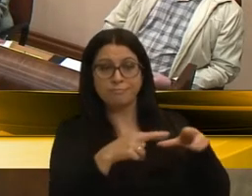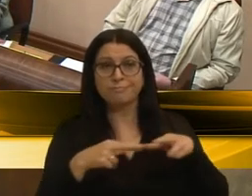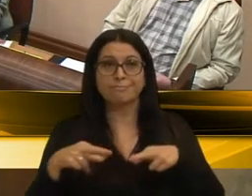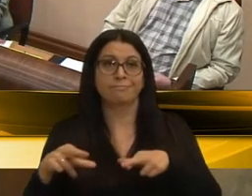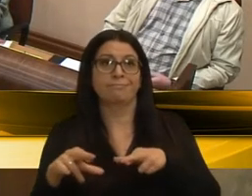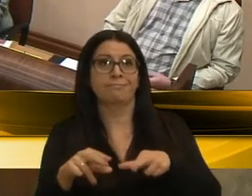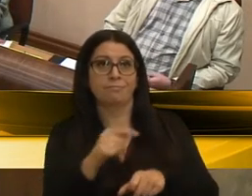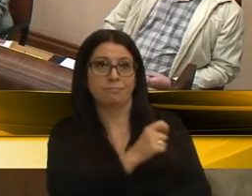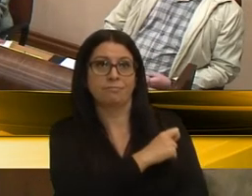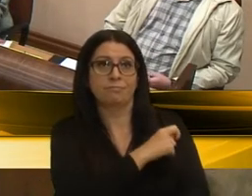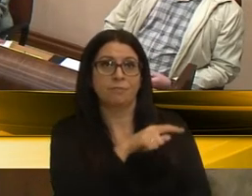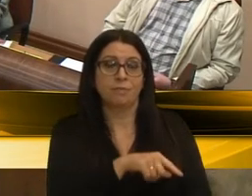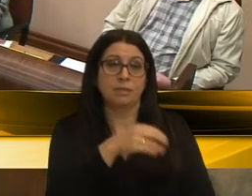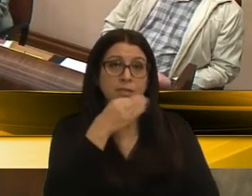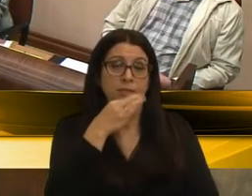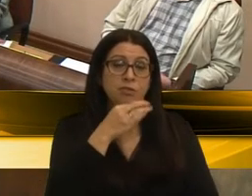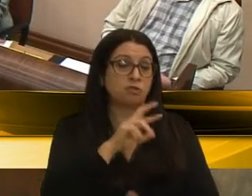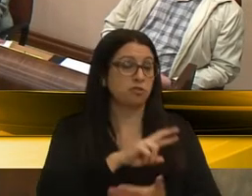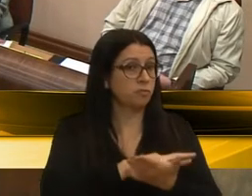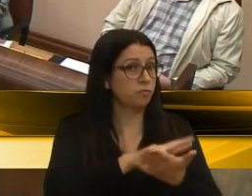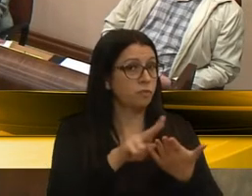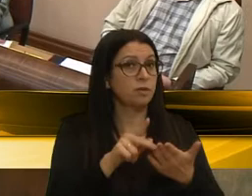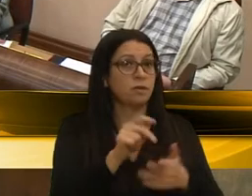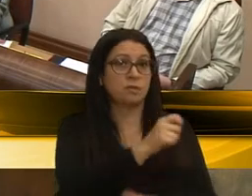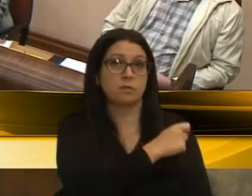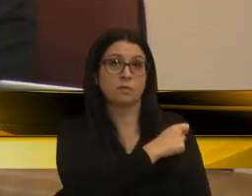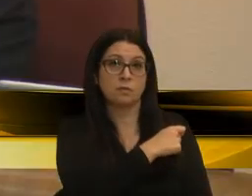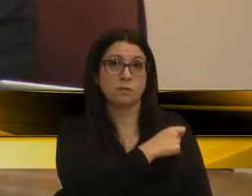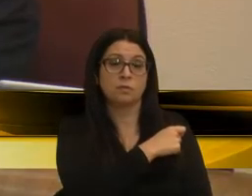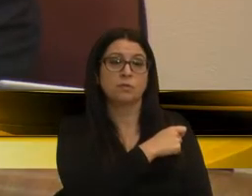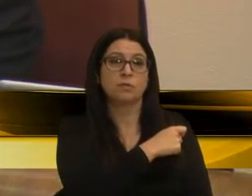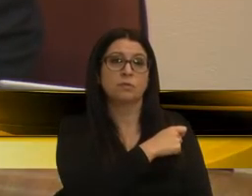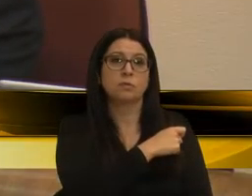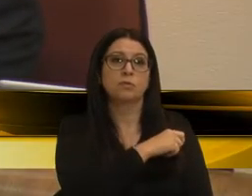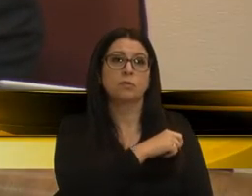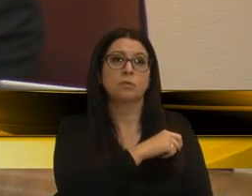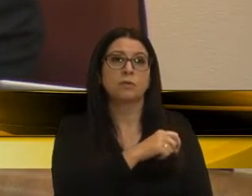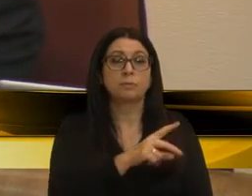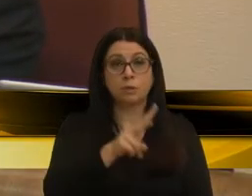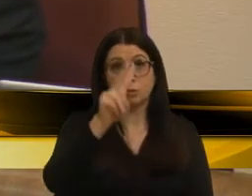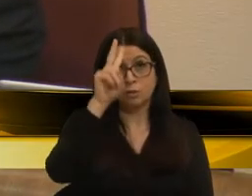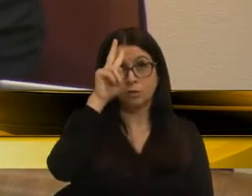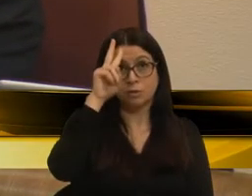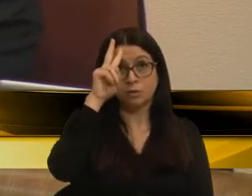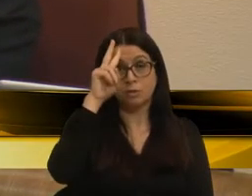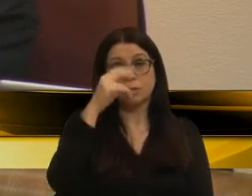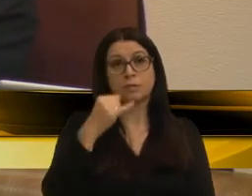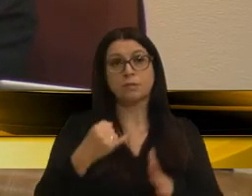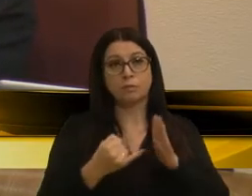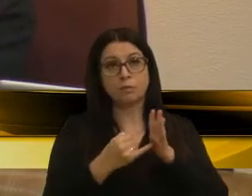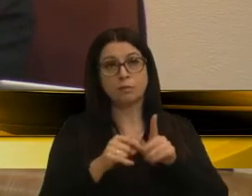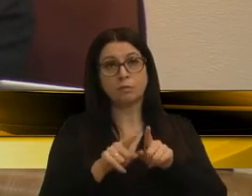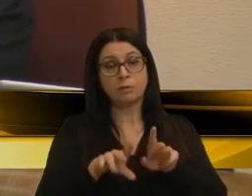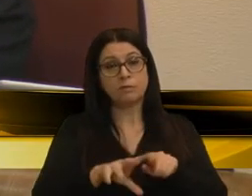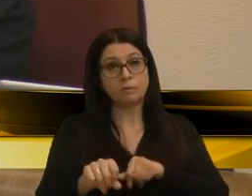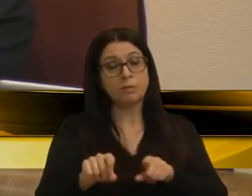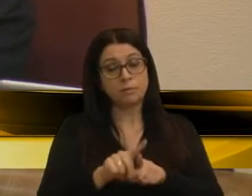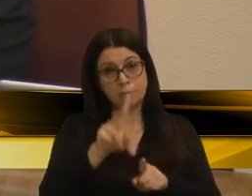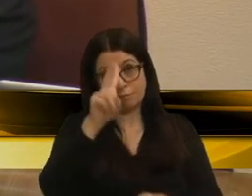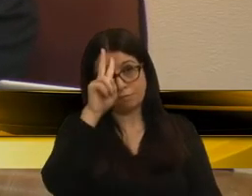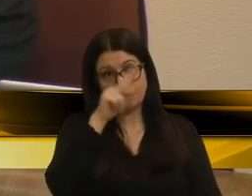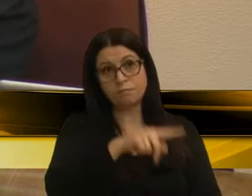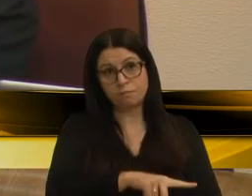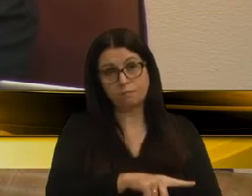e aqui em Caxias do Sul são vários estudantes do ensino médio também, porque o Instituto Federal também oferece essa formação para o ensino